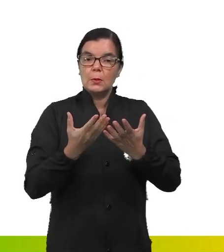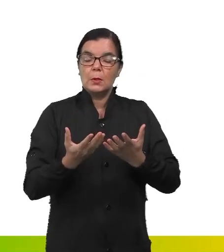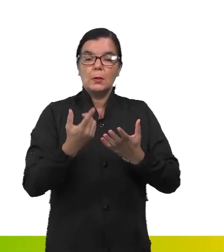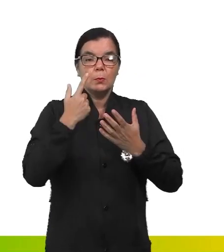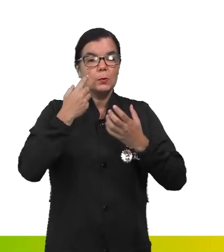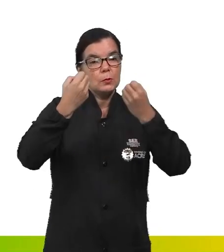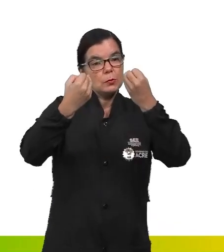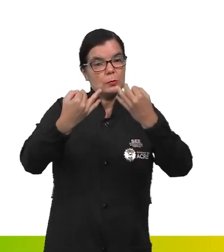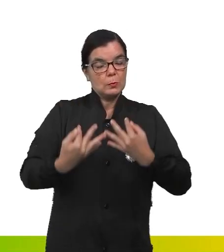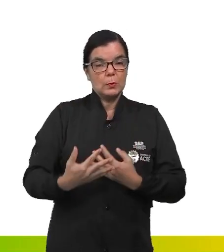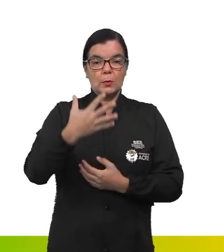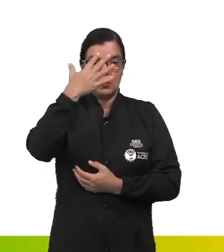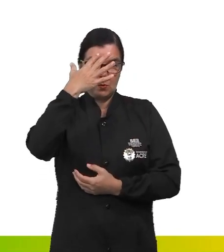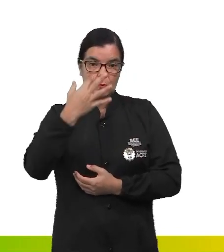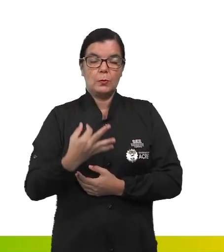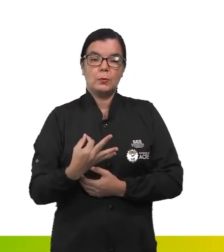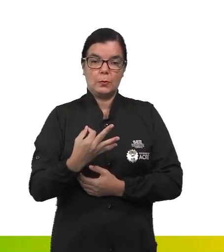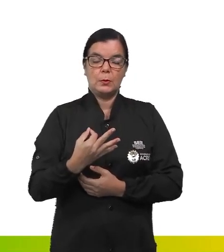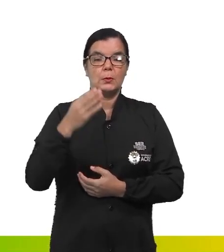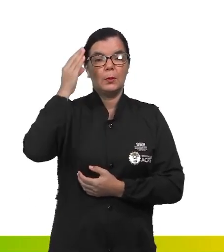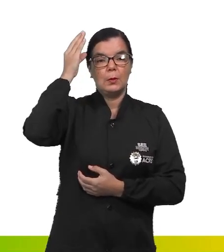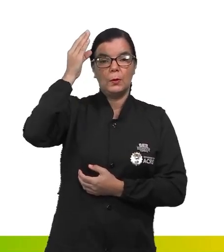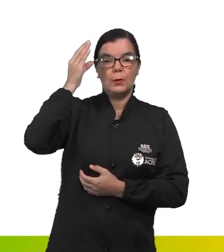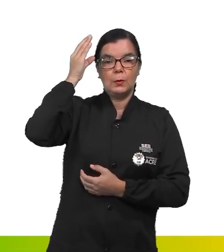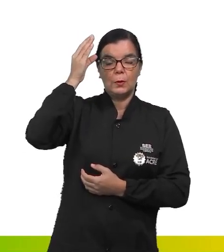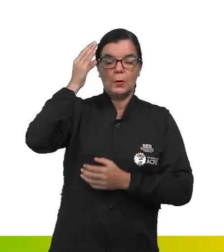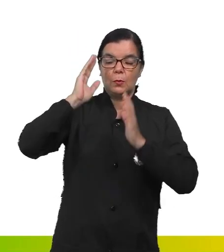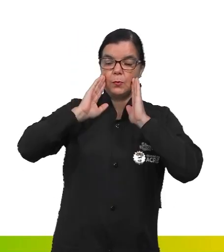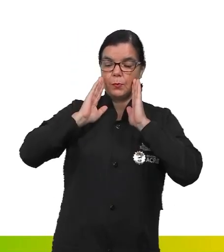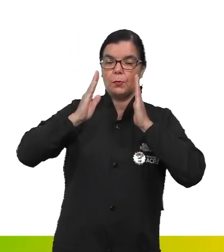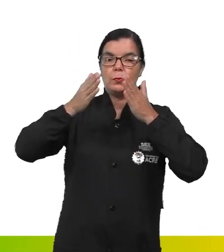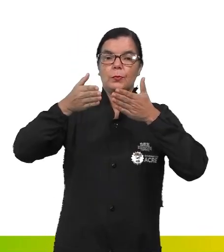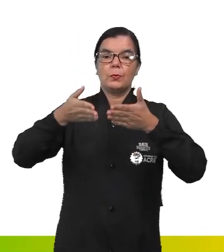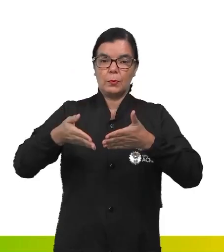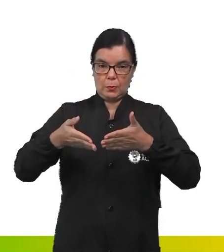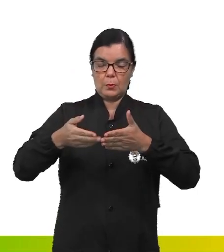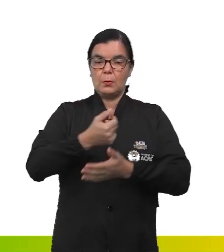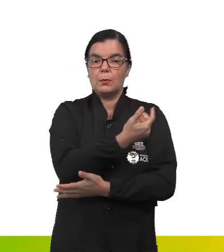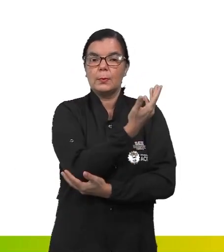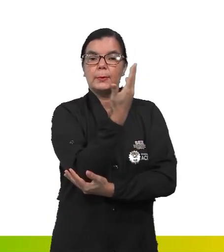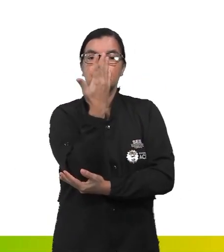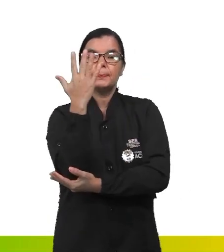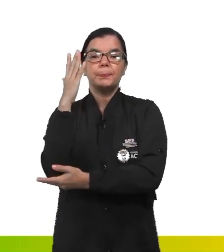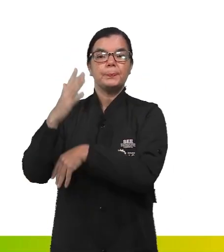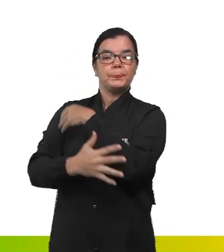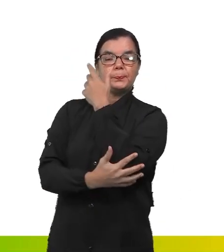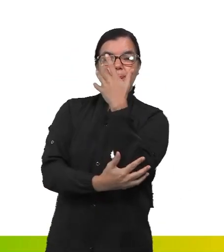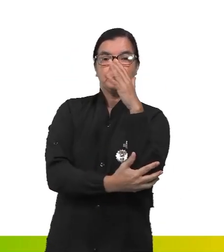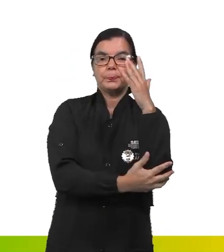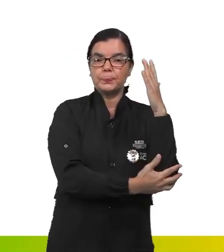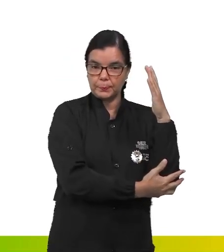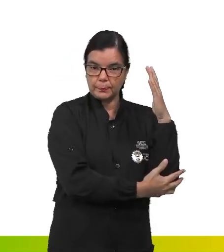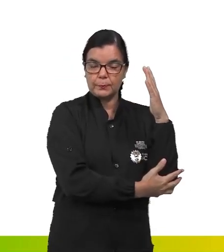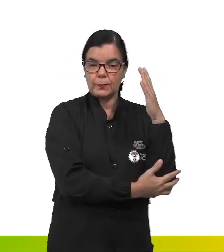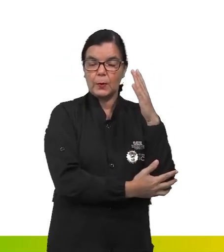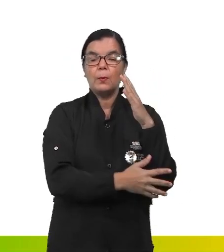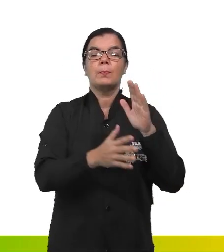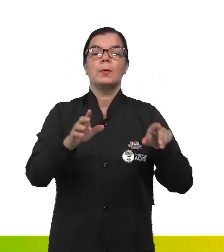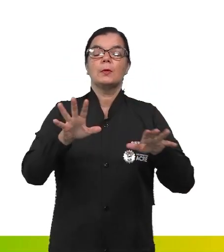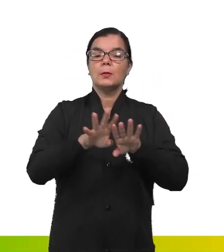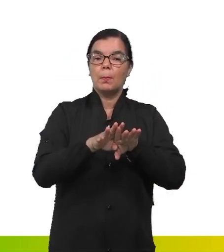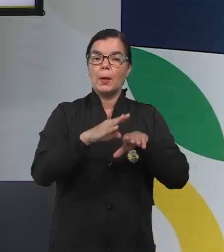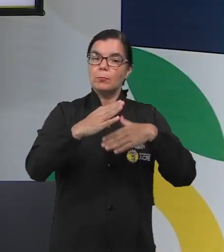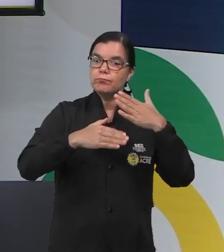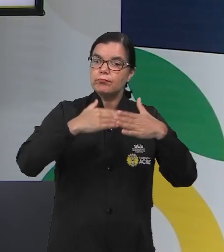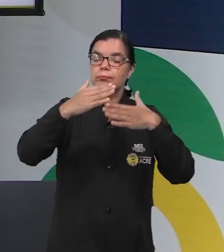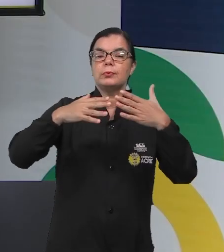abordar hoje, que é justamente essa consciência voltada para o meio ambiente, voltada para o desenvolvimento sustentável, e